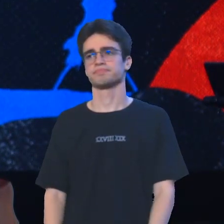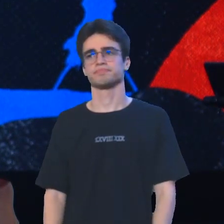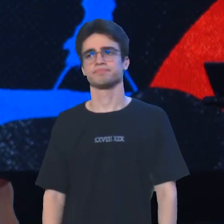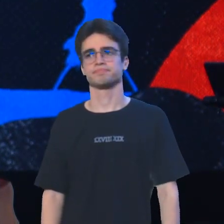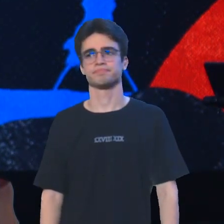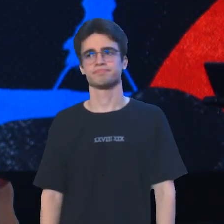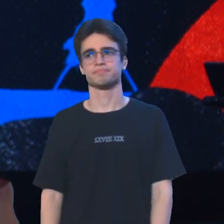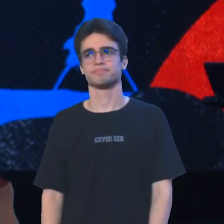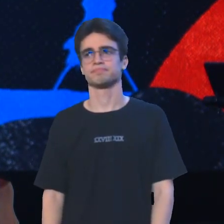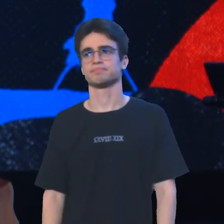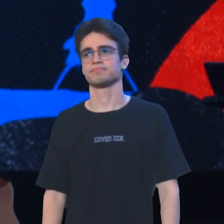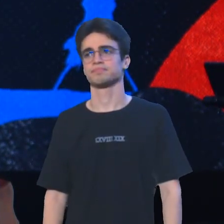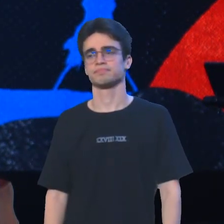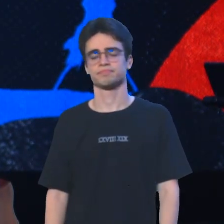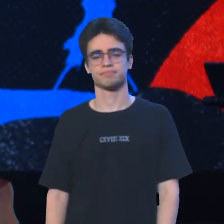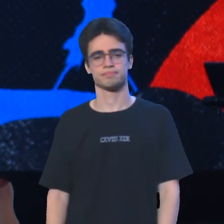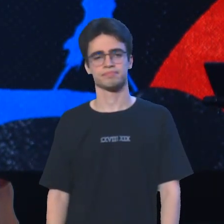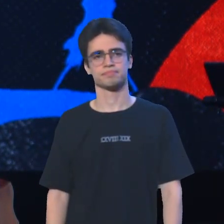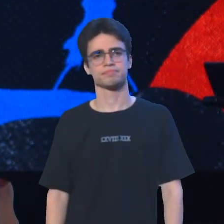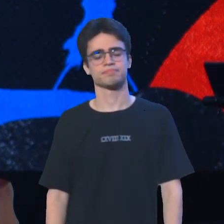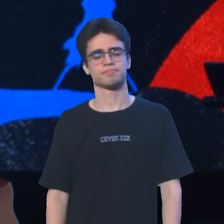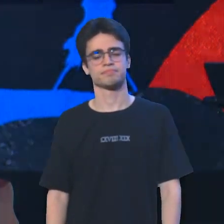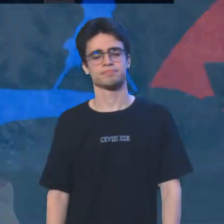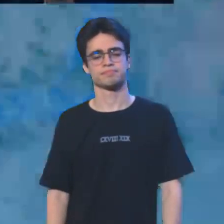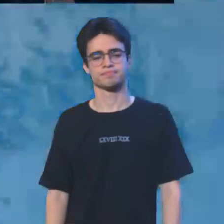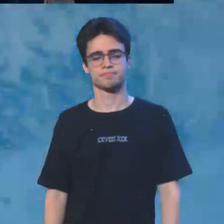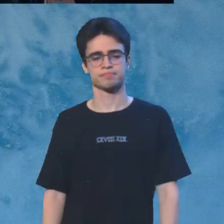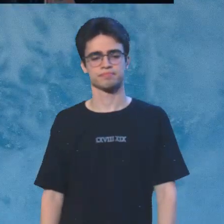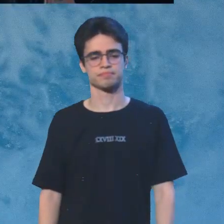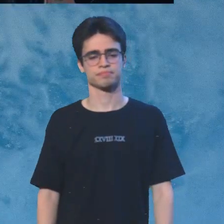Cadê? Aqui. Pela fé,